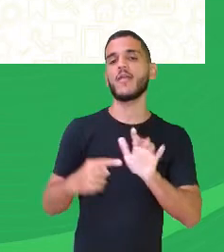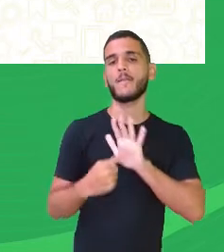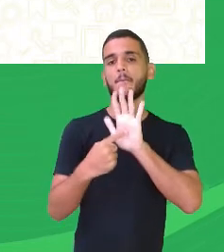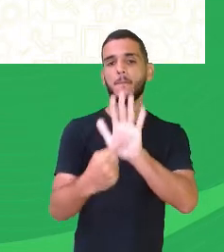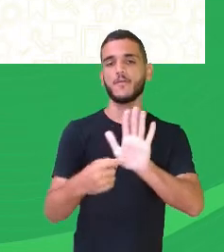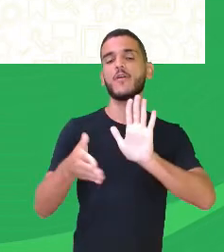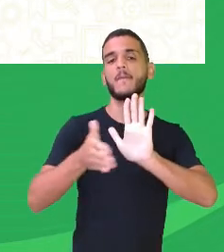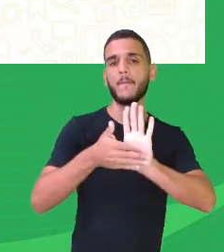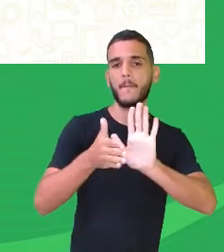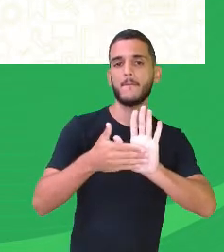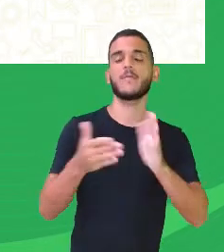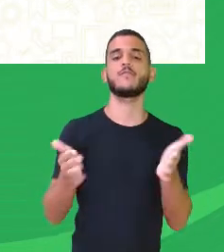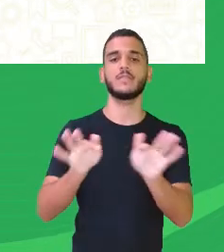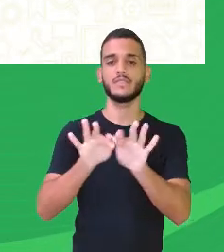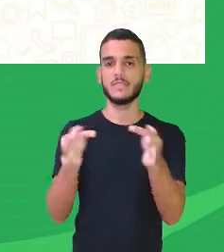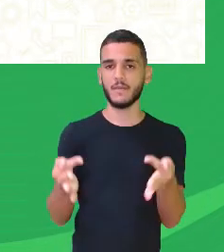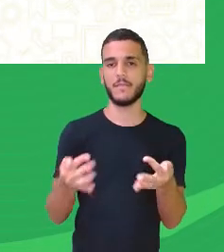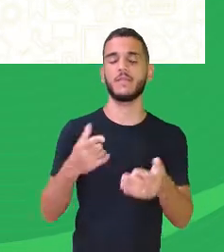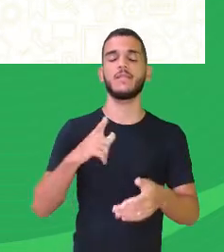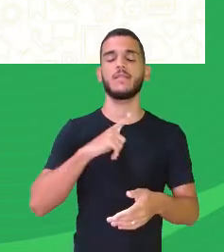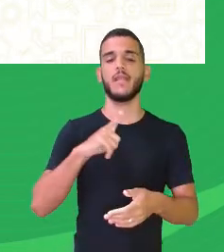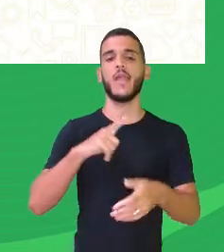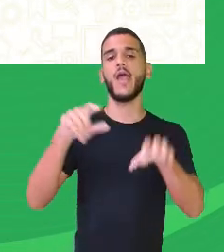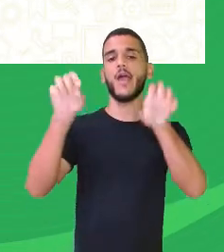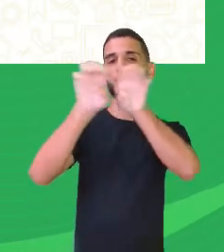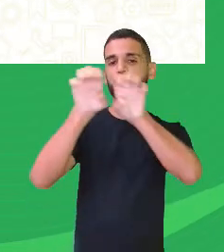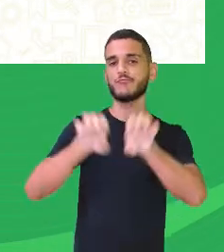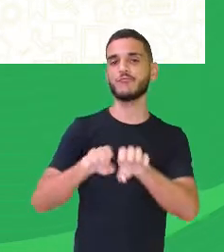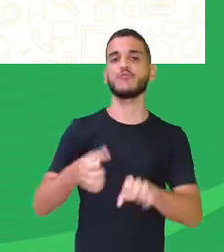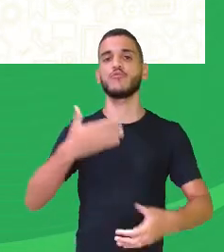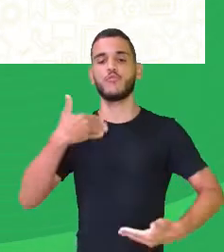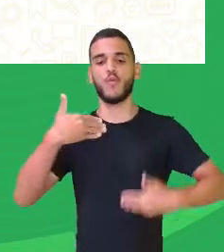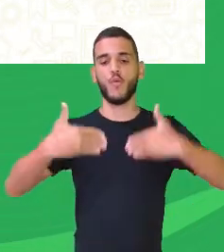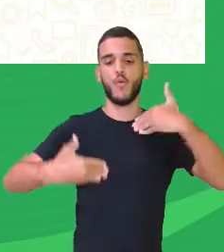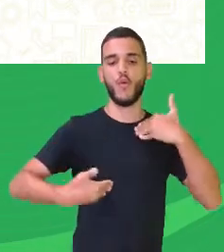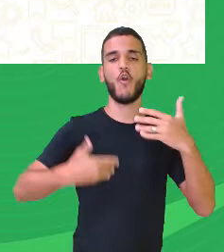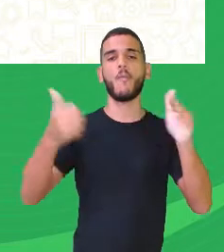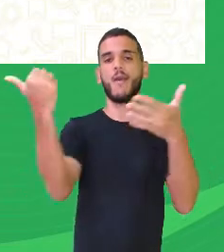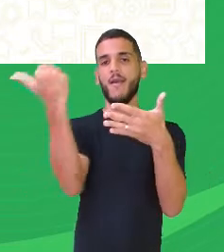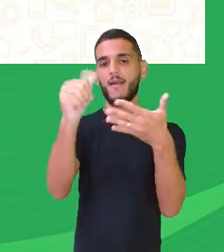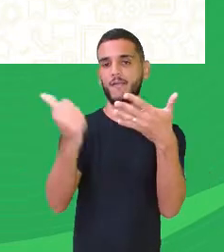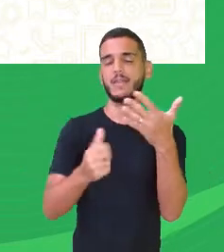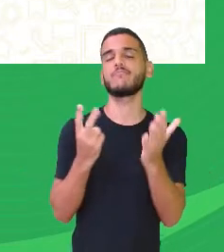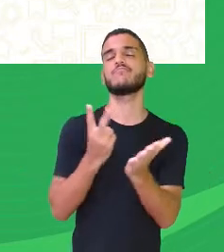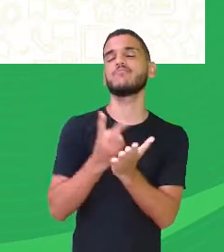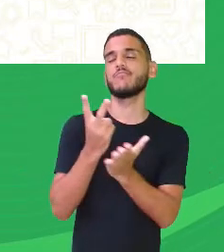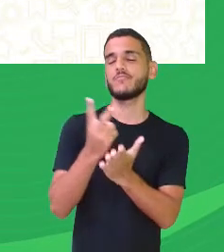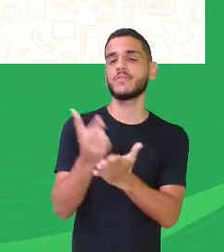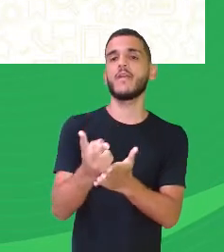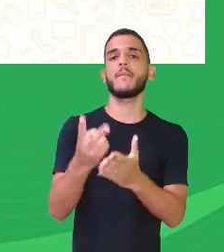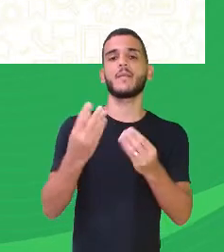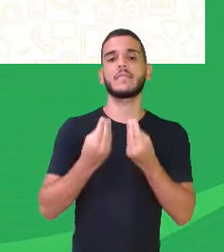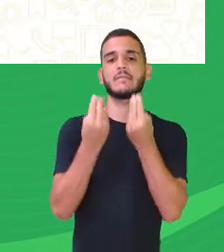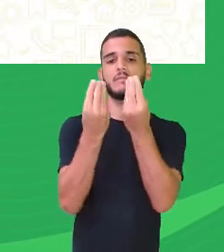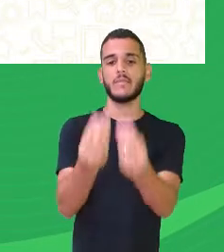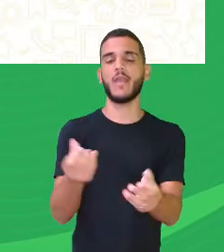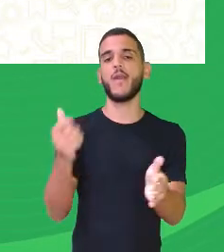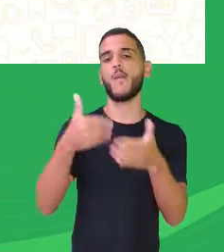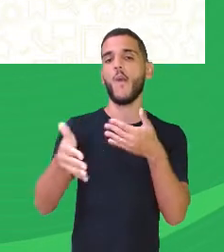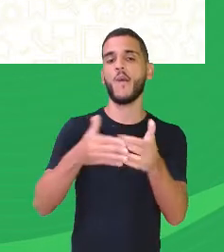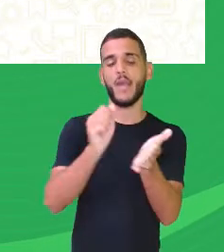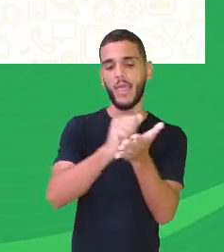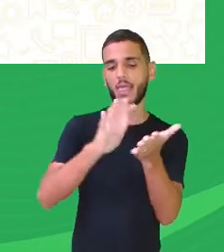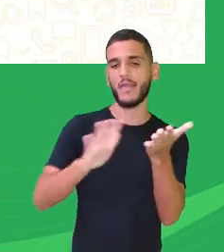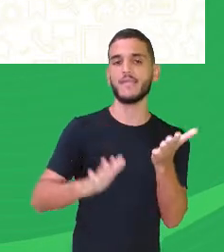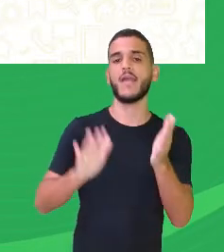Então, dentro desse esquema corporal, né, que a gente vai estar avaliando sempre que a gente ofertar qualquer atividade, mesmo que a